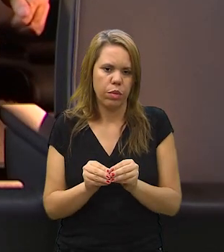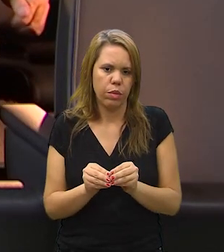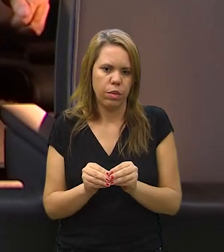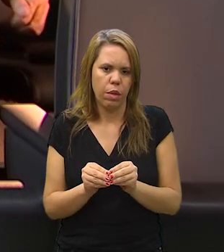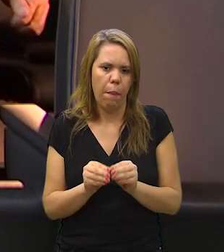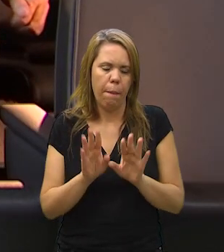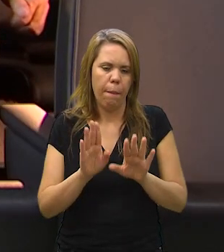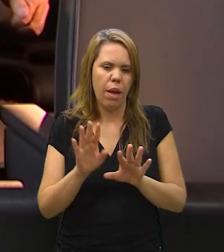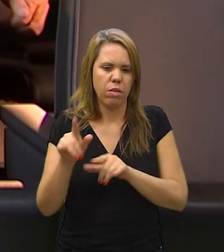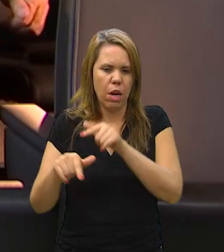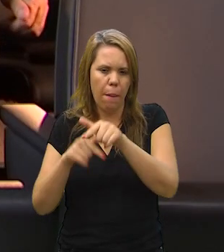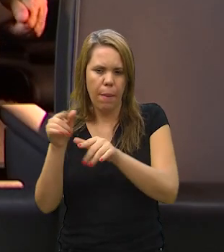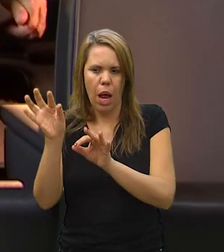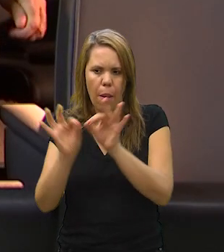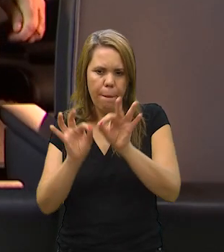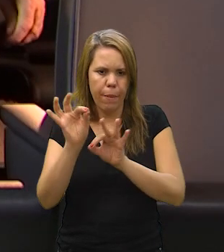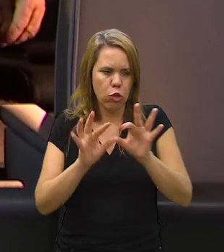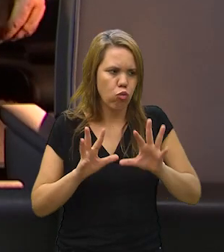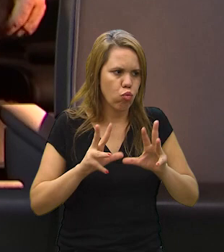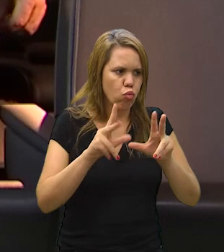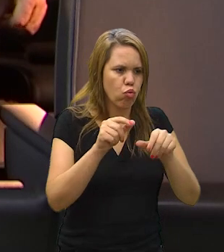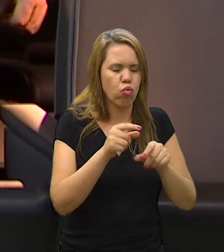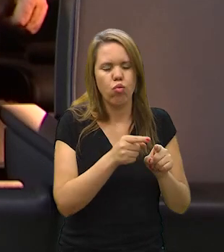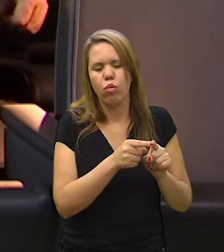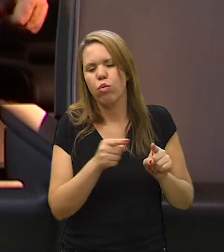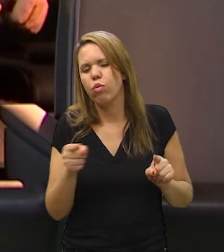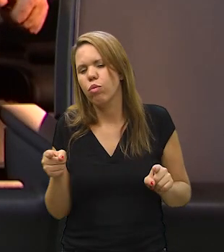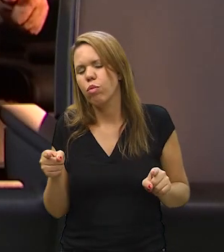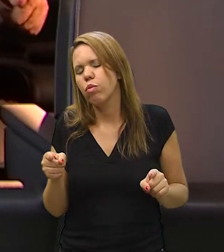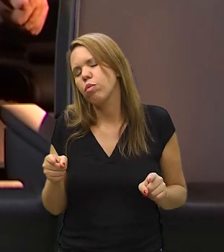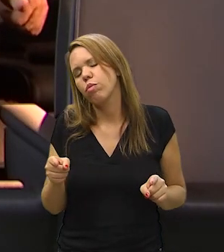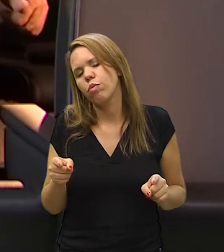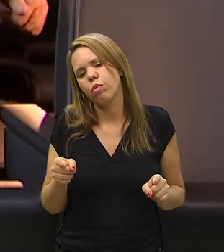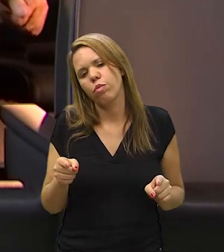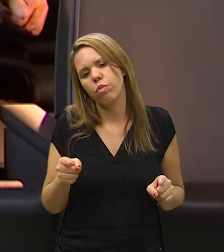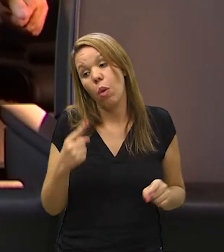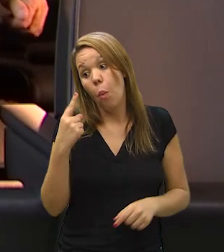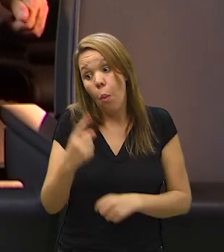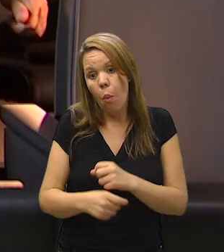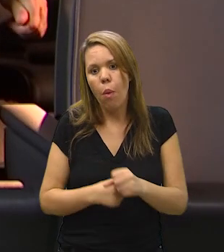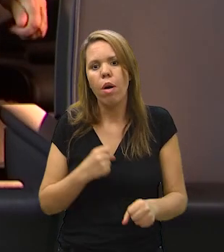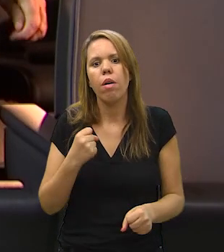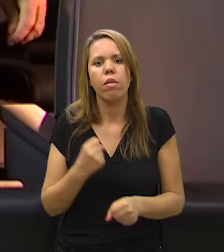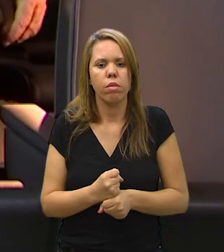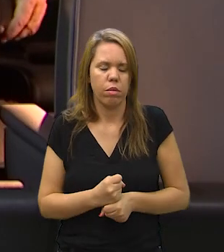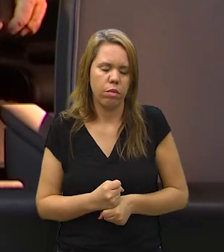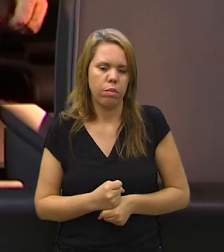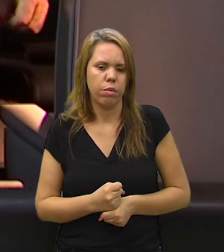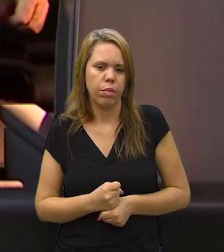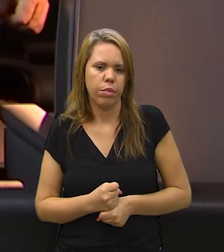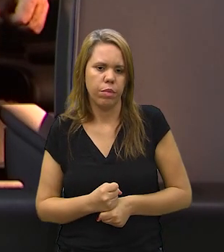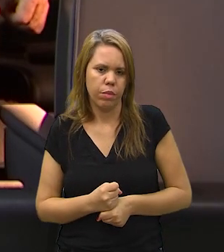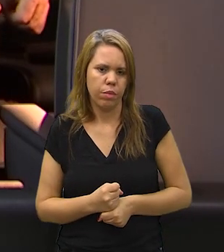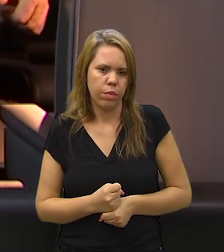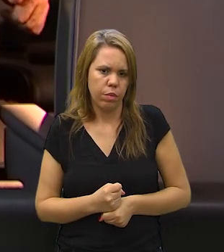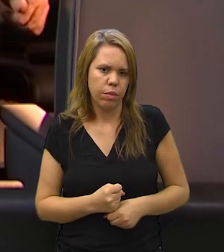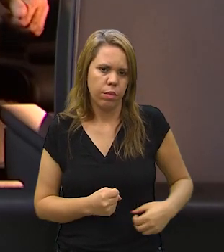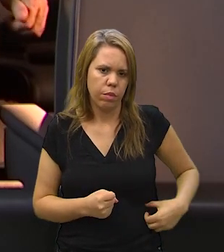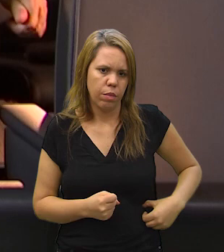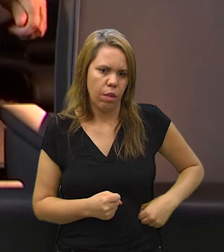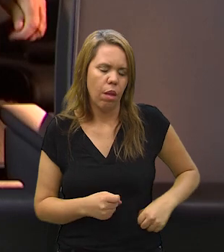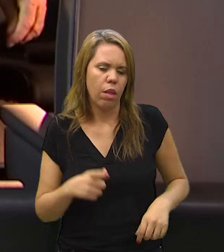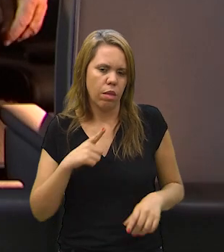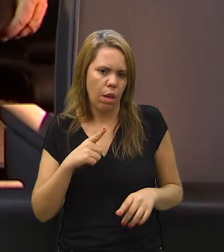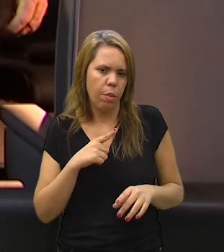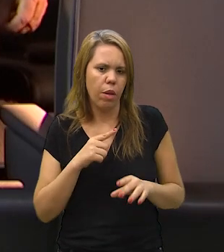de produção, a duração foi de 1 ano, mas ainda estamos dando os